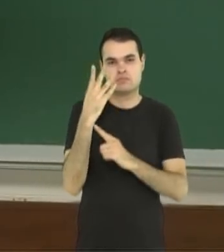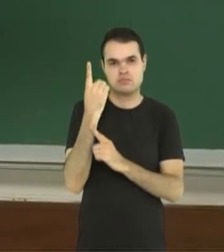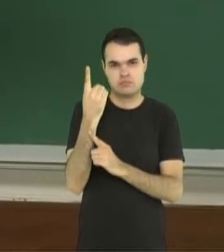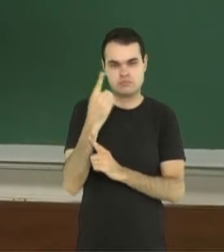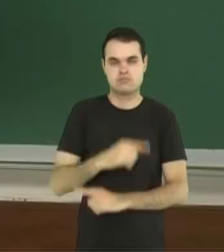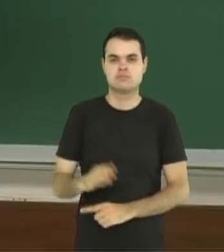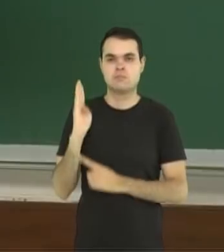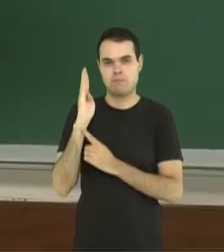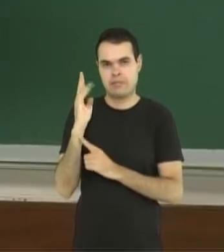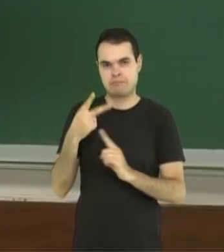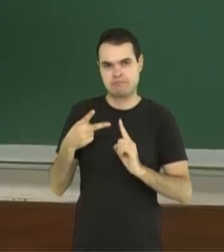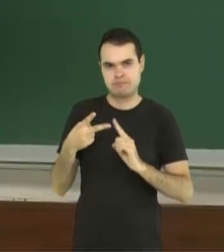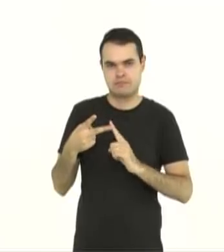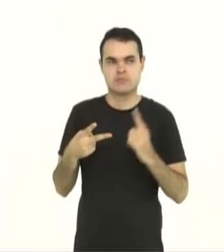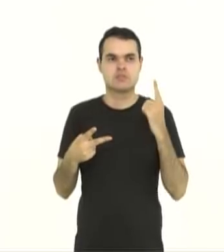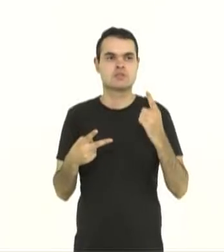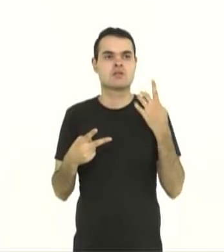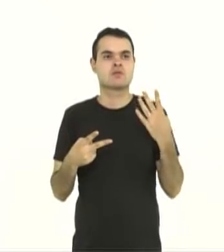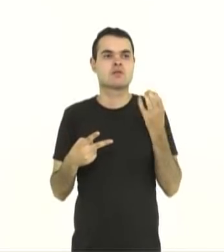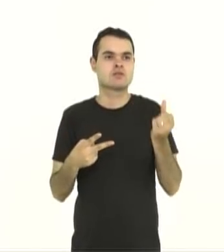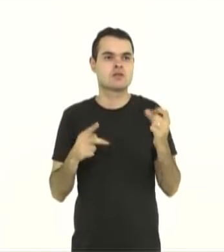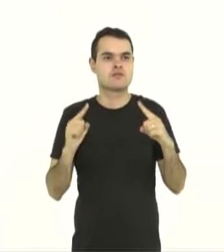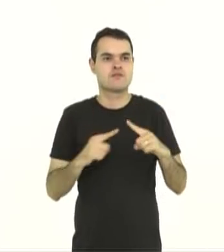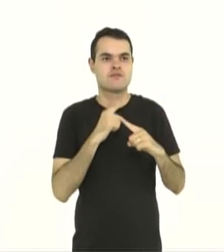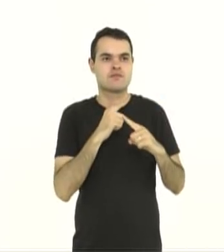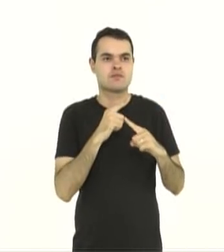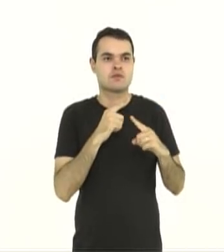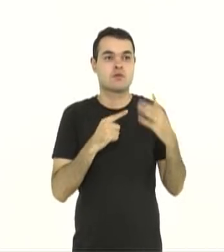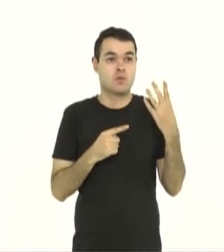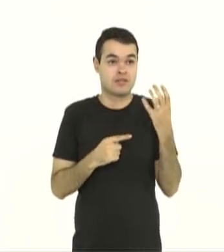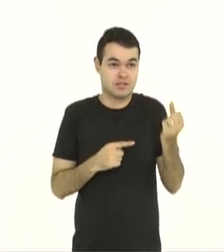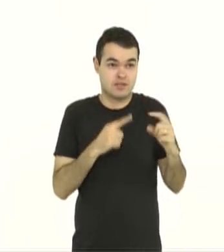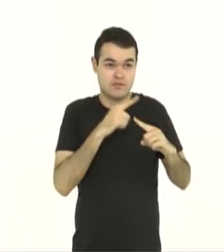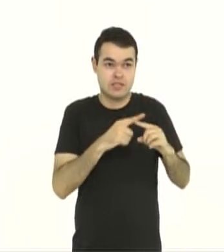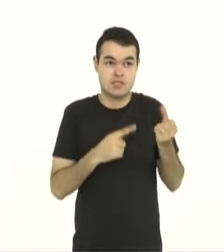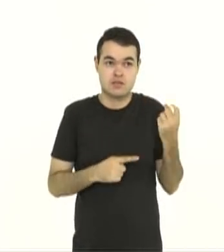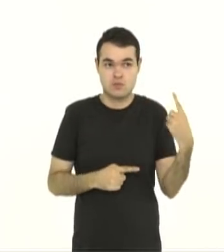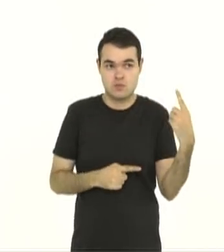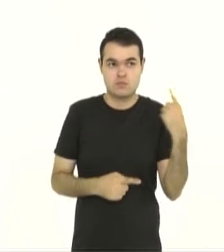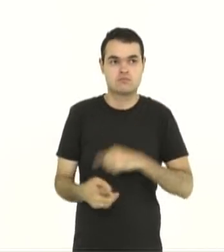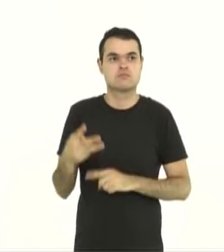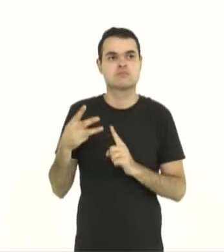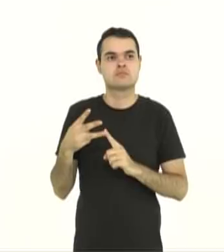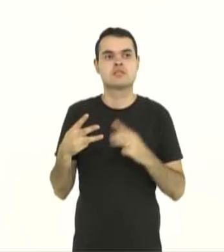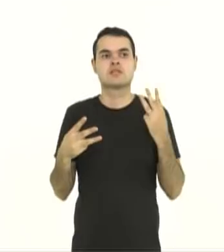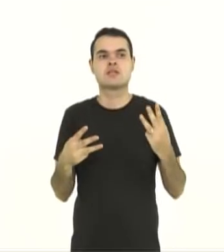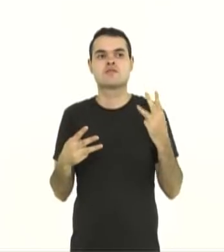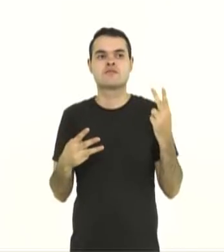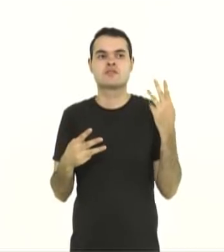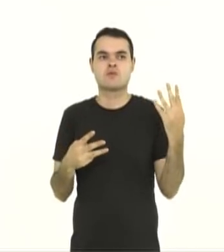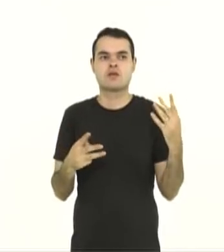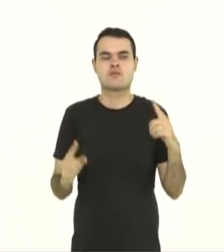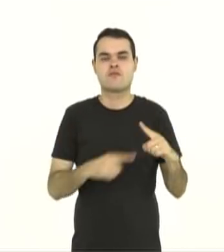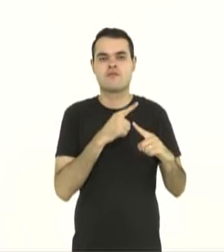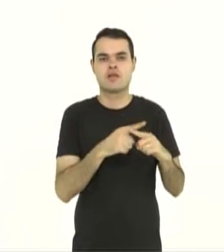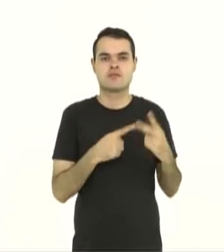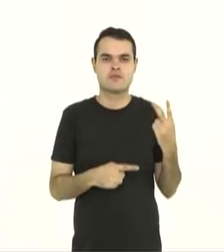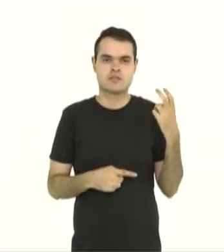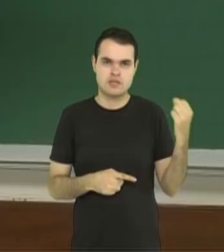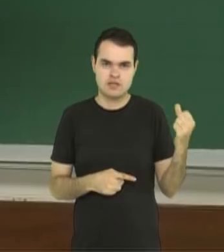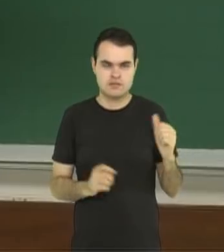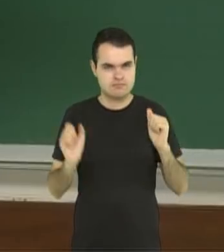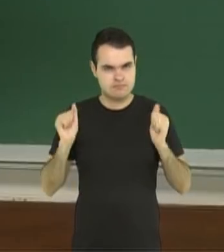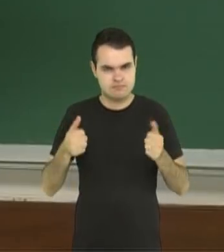letra A, 146 vezes 61 na letra B e na letra C, 324 vezes